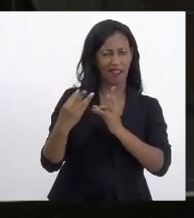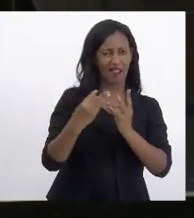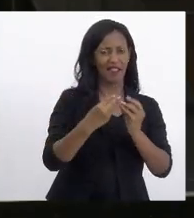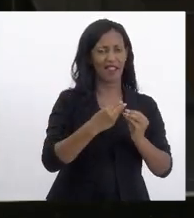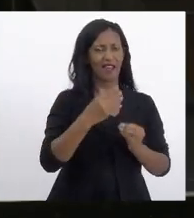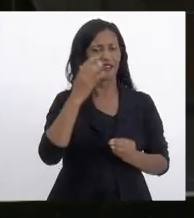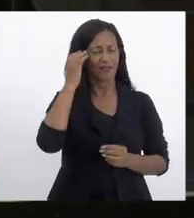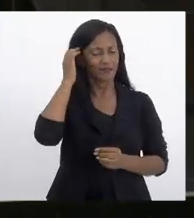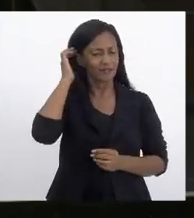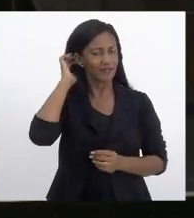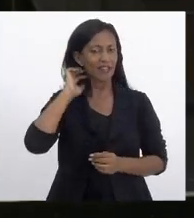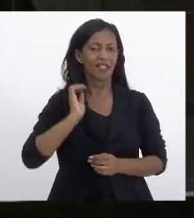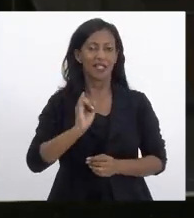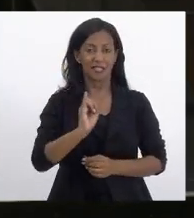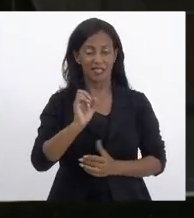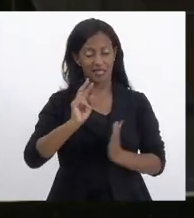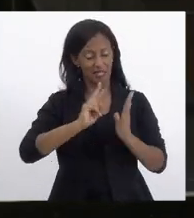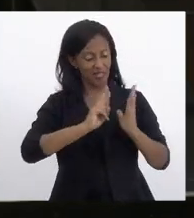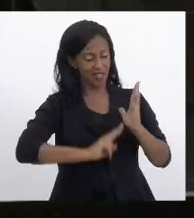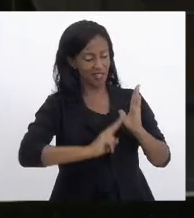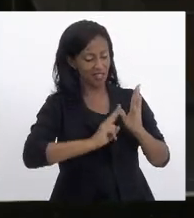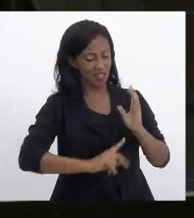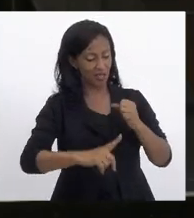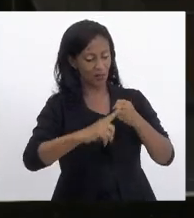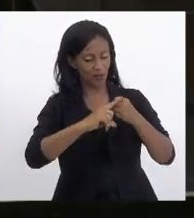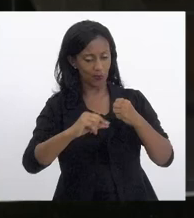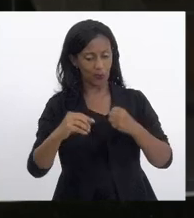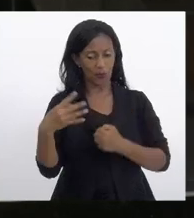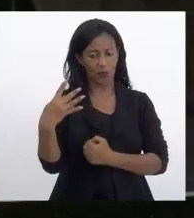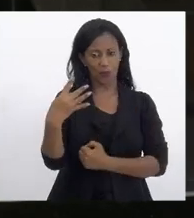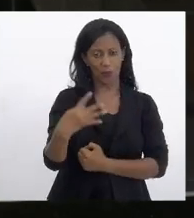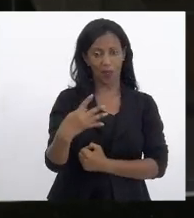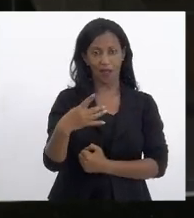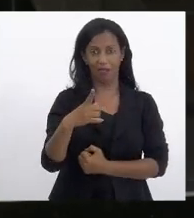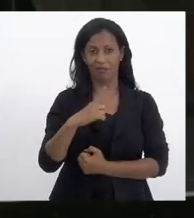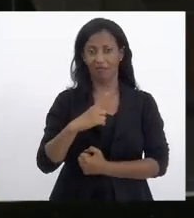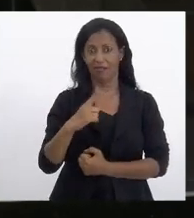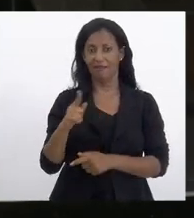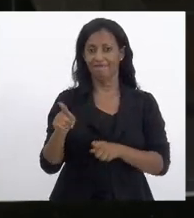se ler o artigo 4º, verá que também já tem um erro